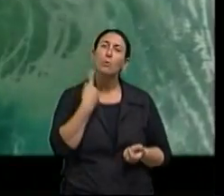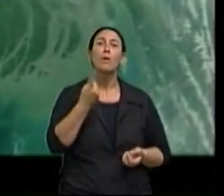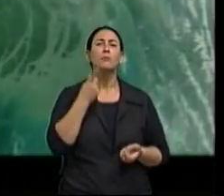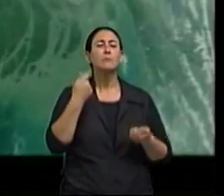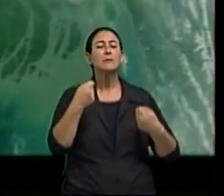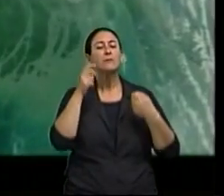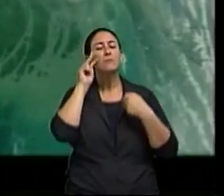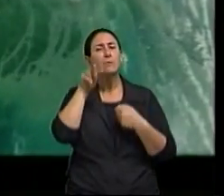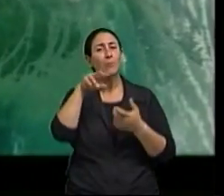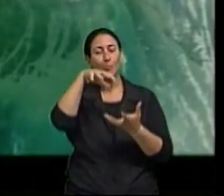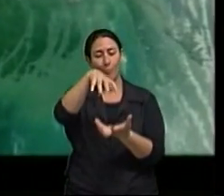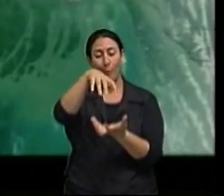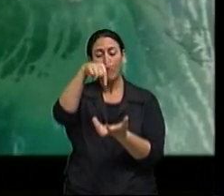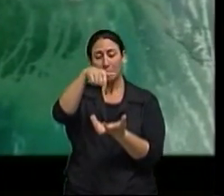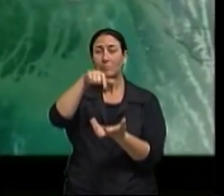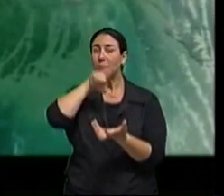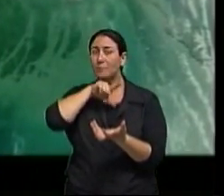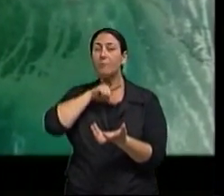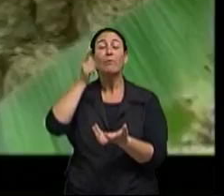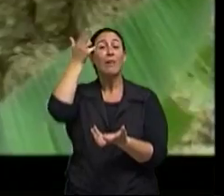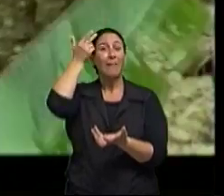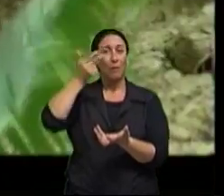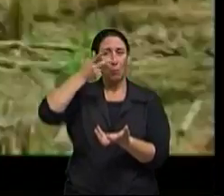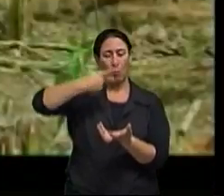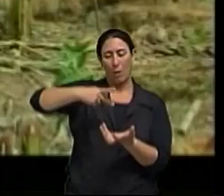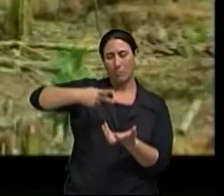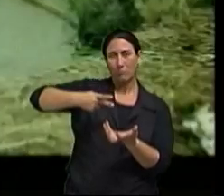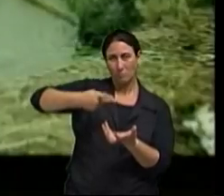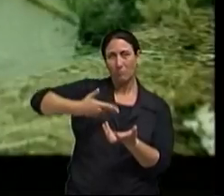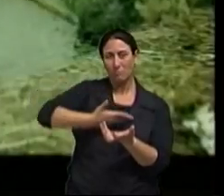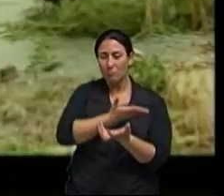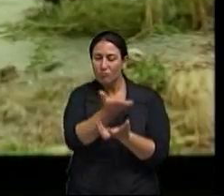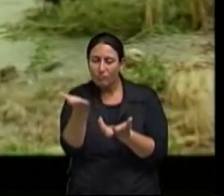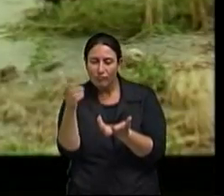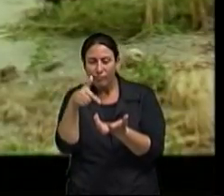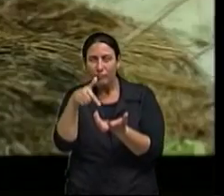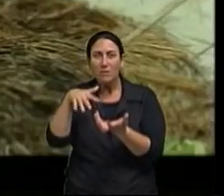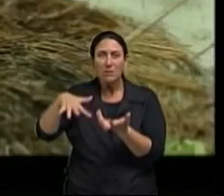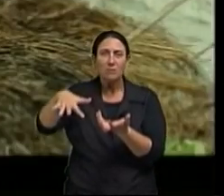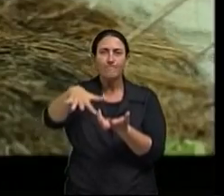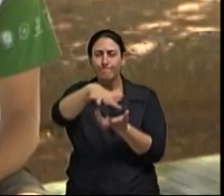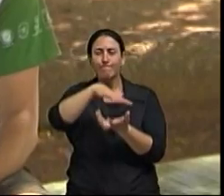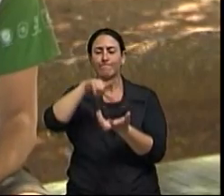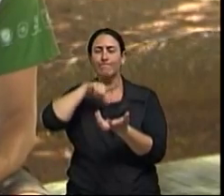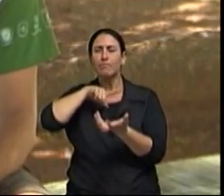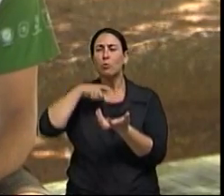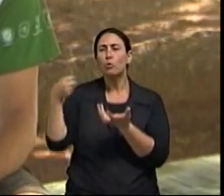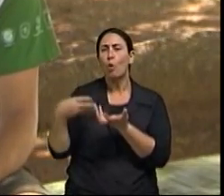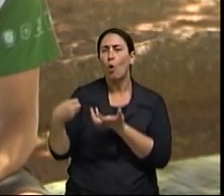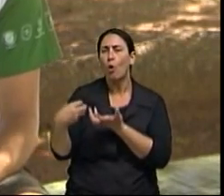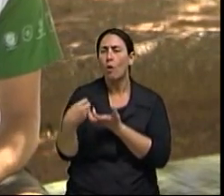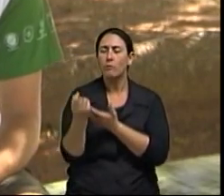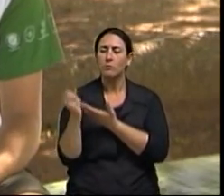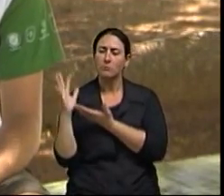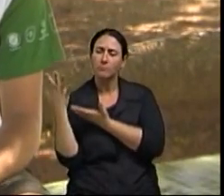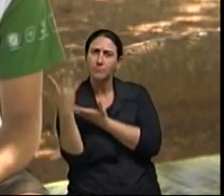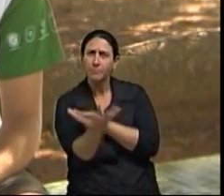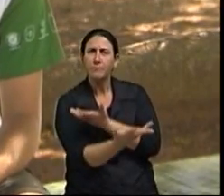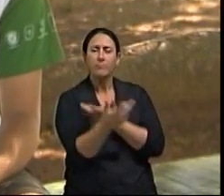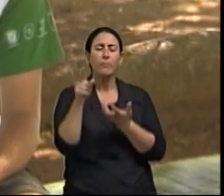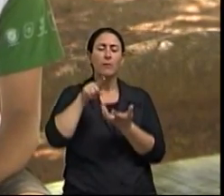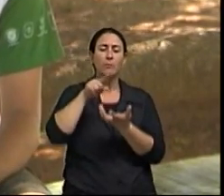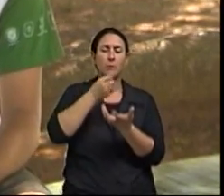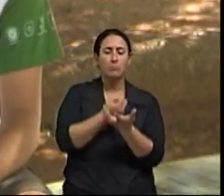desenvolvimento do ambiente natural, com relação à reprodução de pássaros, com relação ao desenvolvimento de novas florestas, com relação ao crescimento